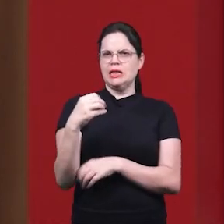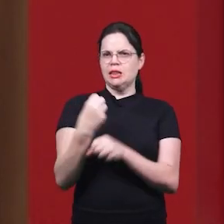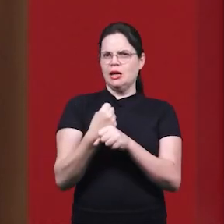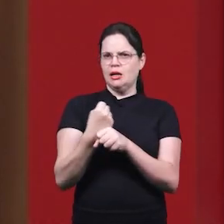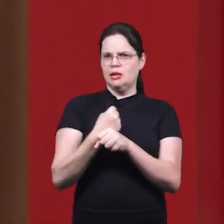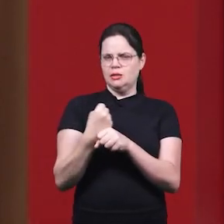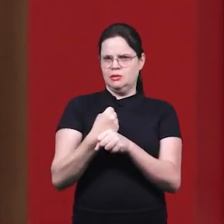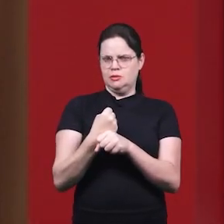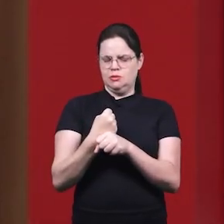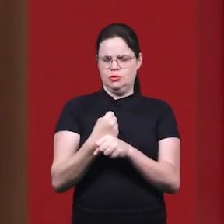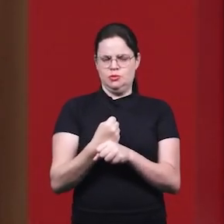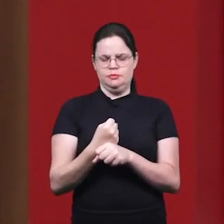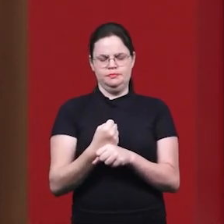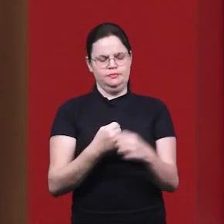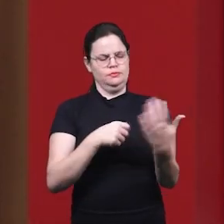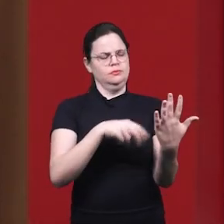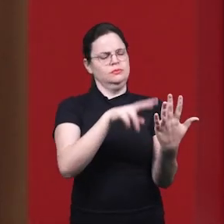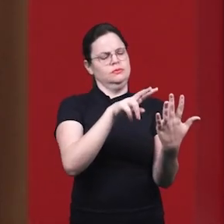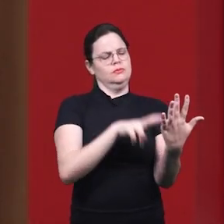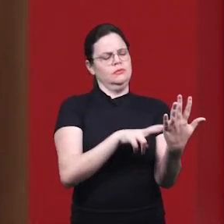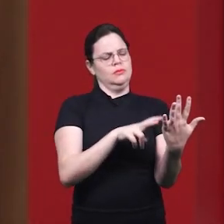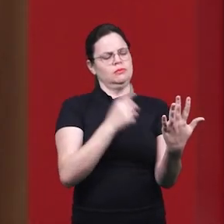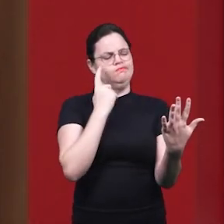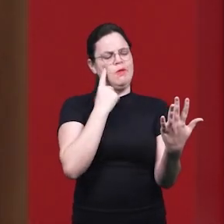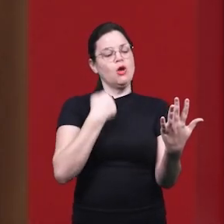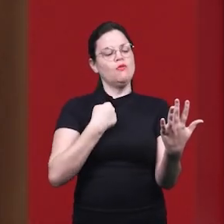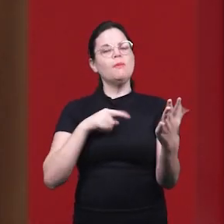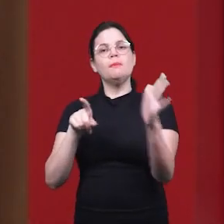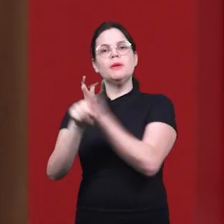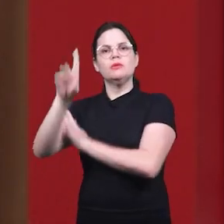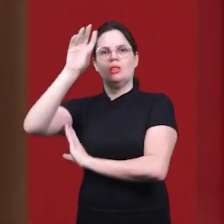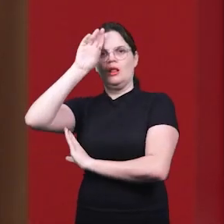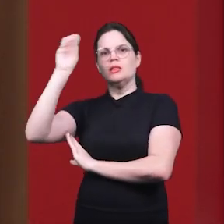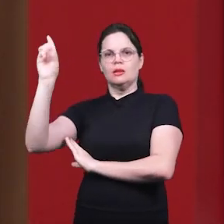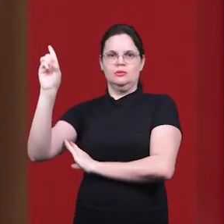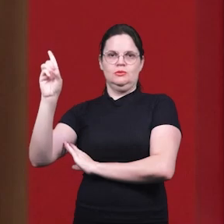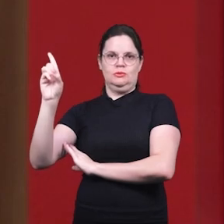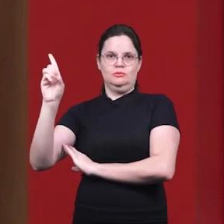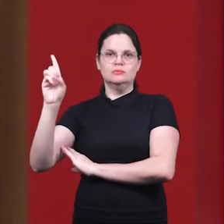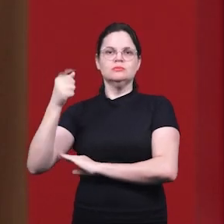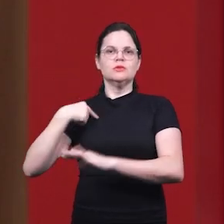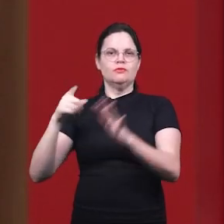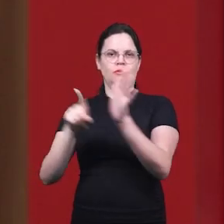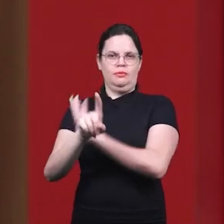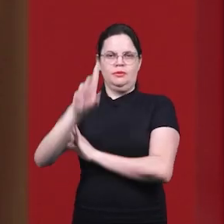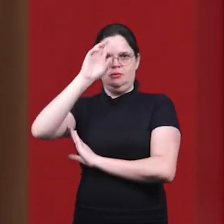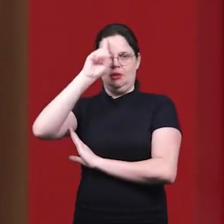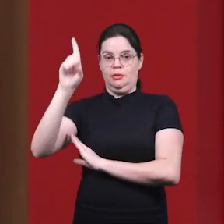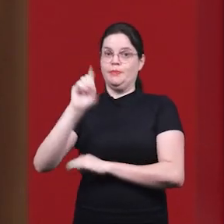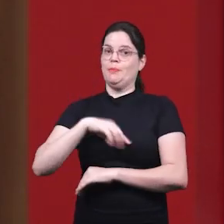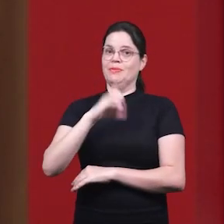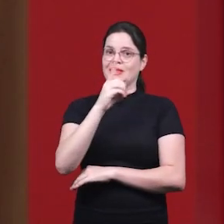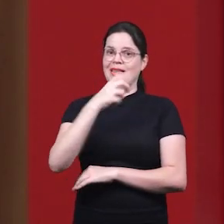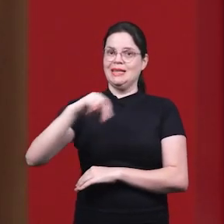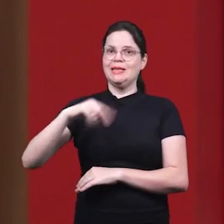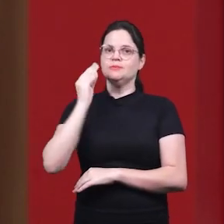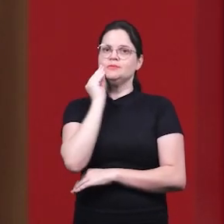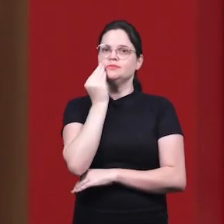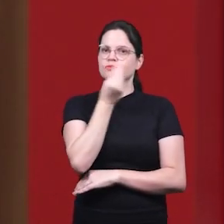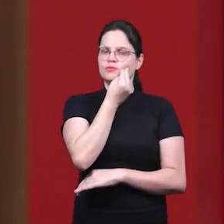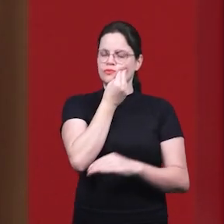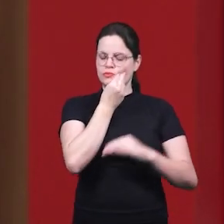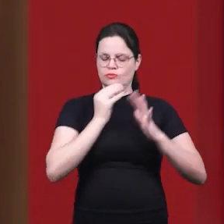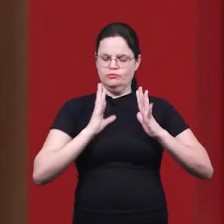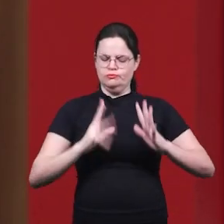muito claro, ele foi buscar confirmação diante de Deus. Depois de um período de consagração, orando ao